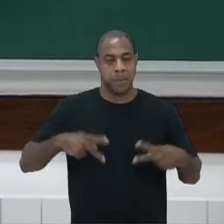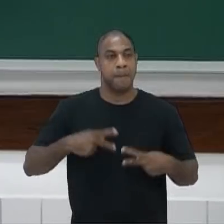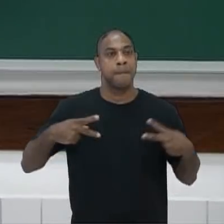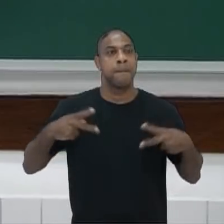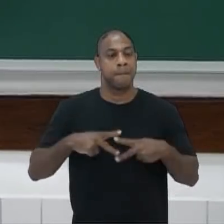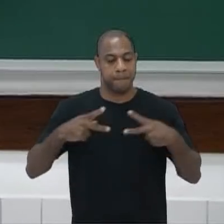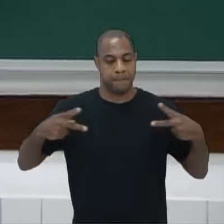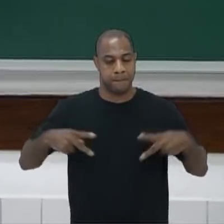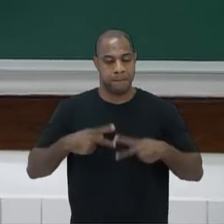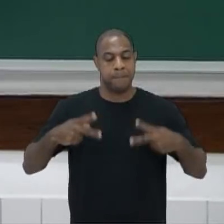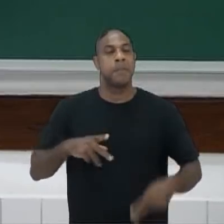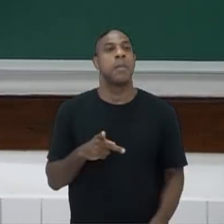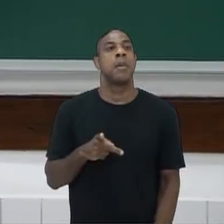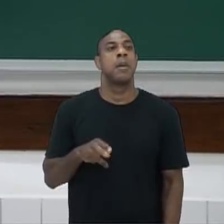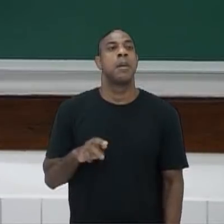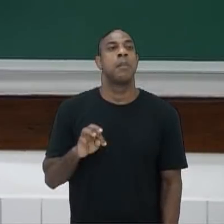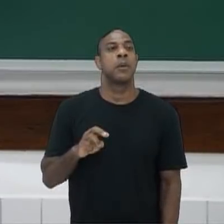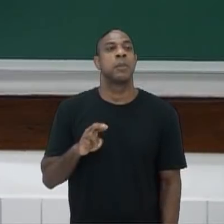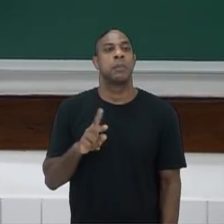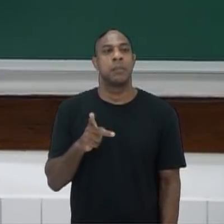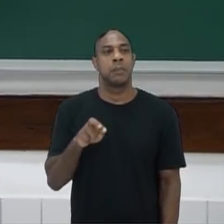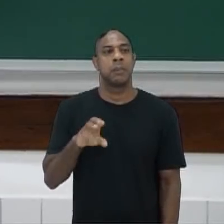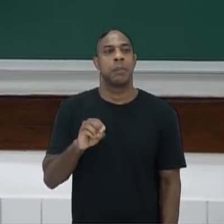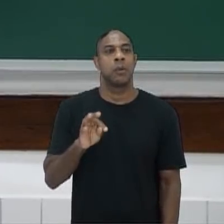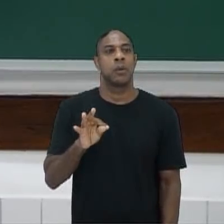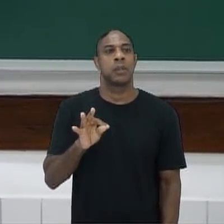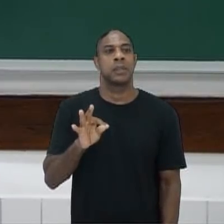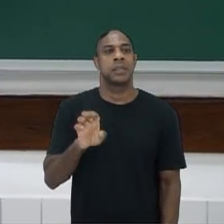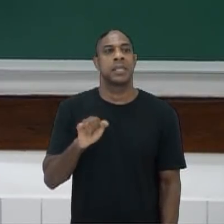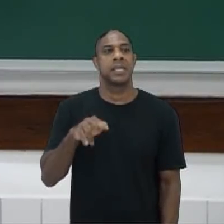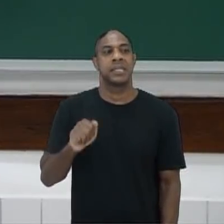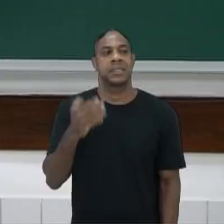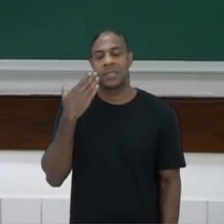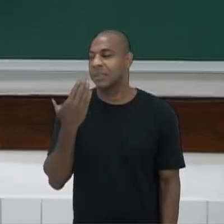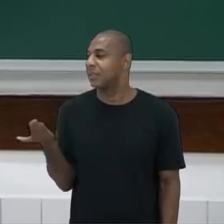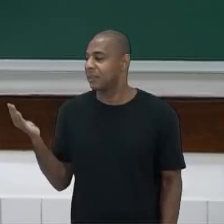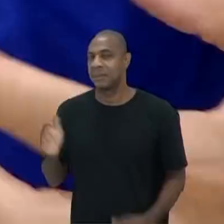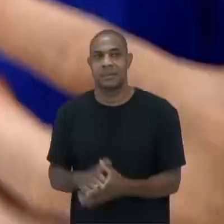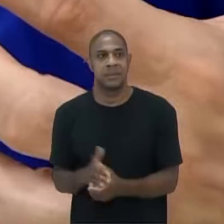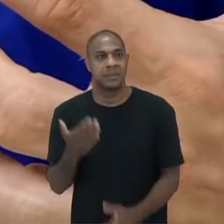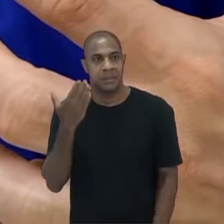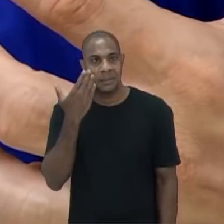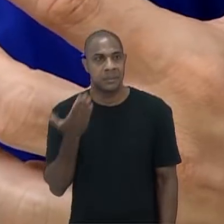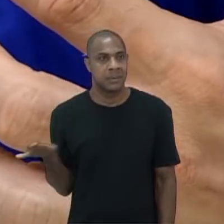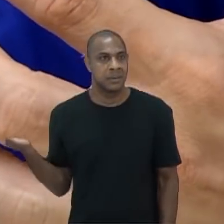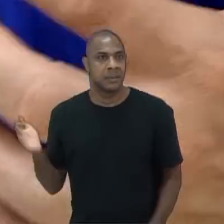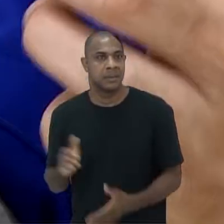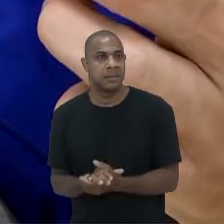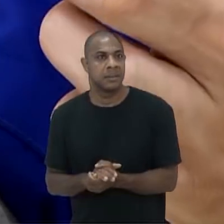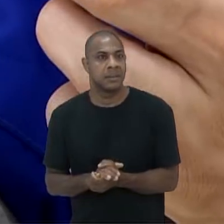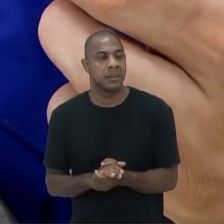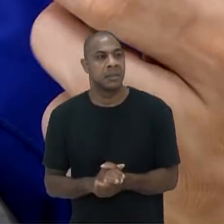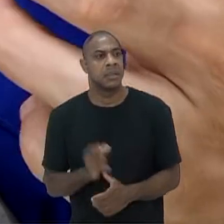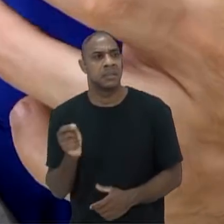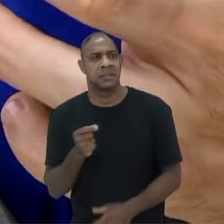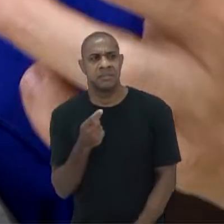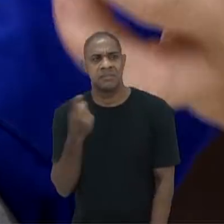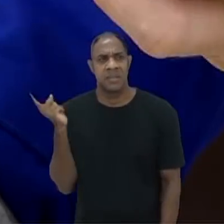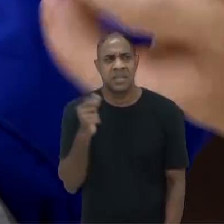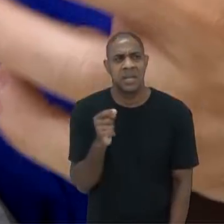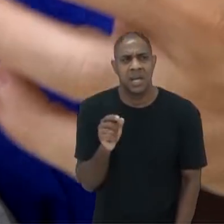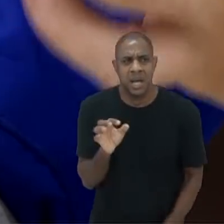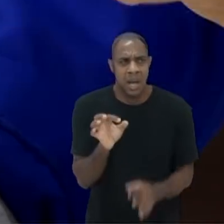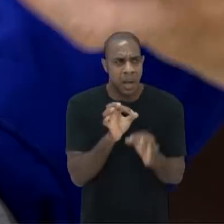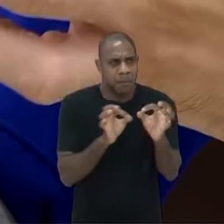modelo as duas localizações. Então, aqui eu tenho, por exemplo, um ribossomo aderido. Está vendo que essa bolinha está